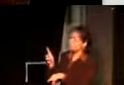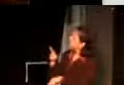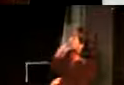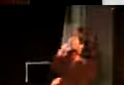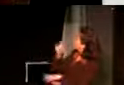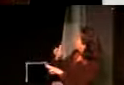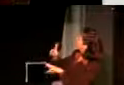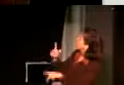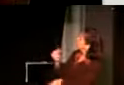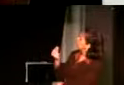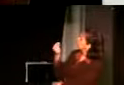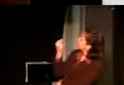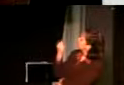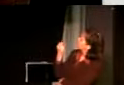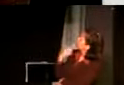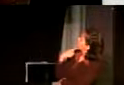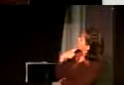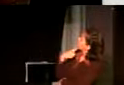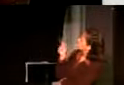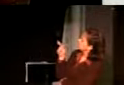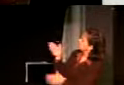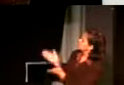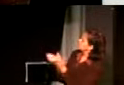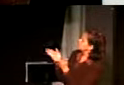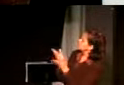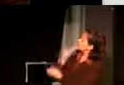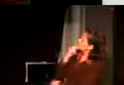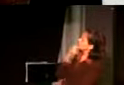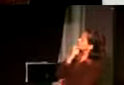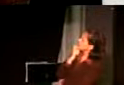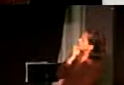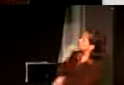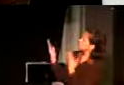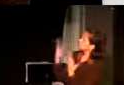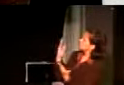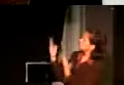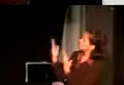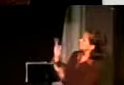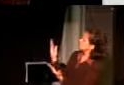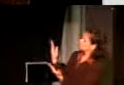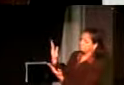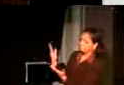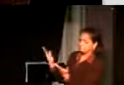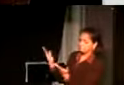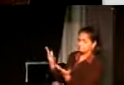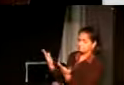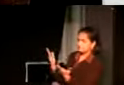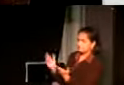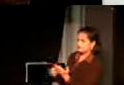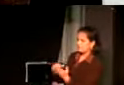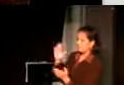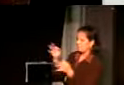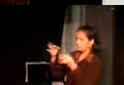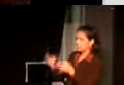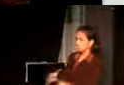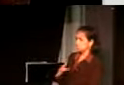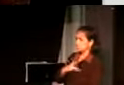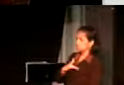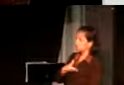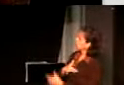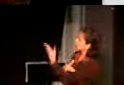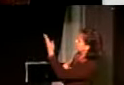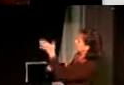realidade financeira um pouco diferente não é consegue comparar os dois Quem será que é mais digno de